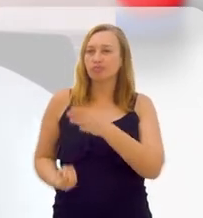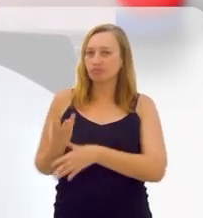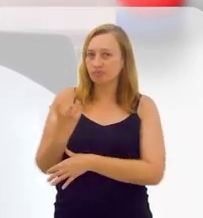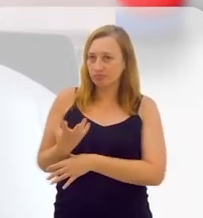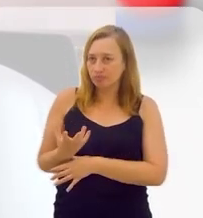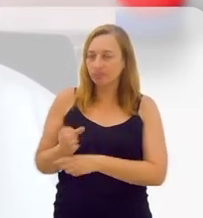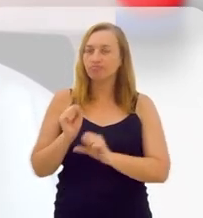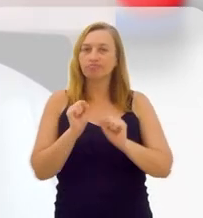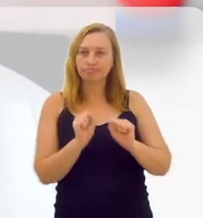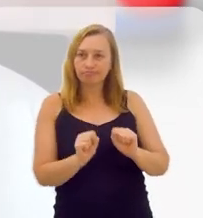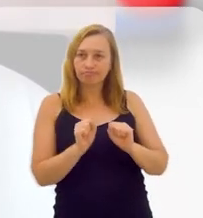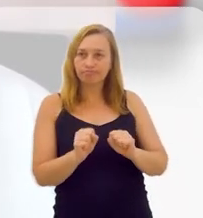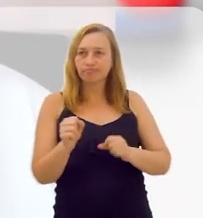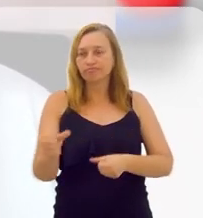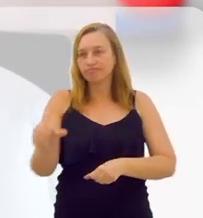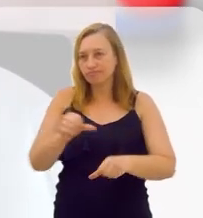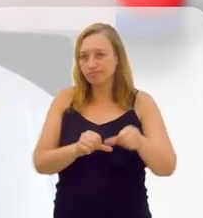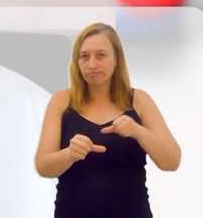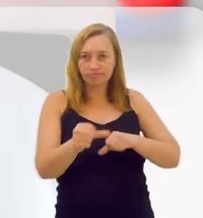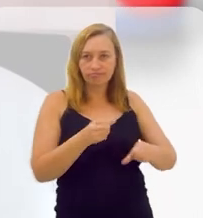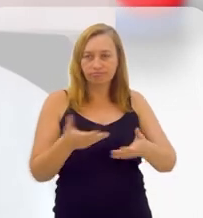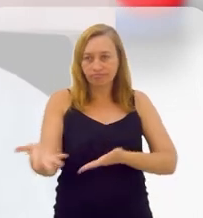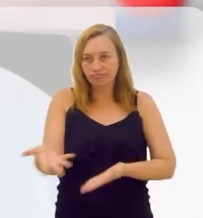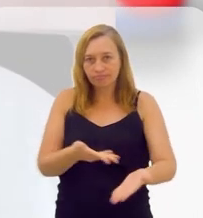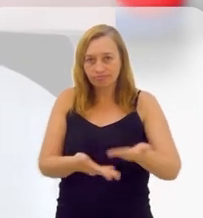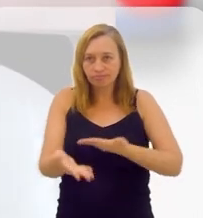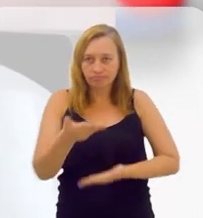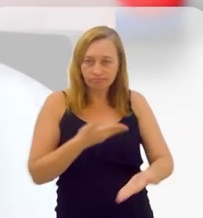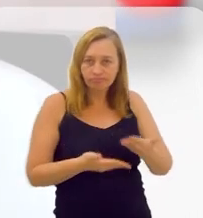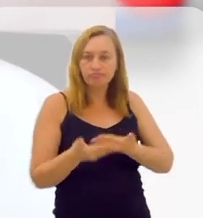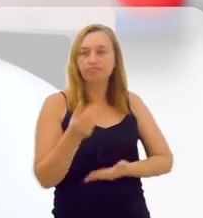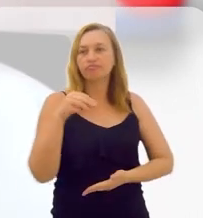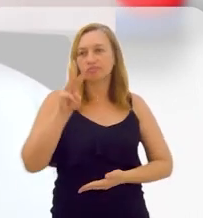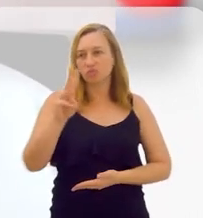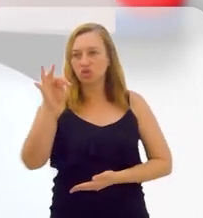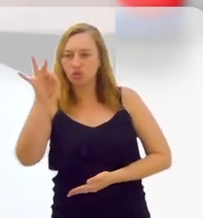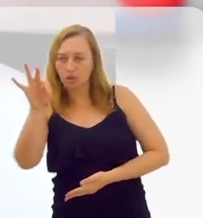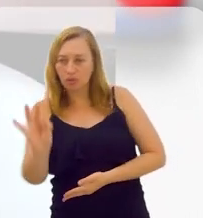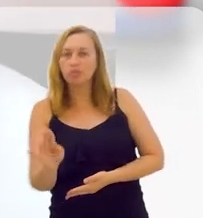foi formado para que a gente possa trocar, fazer workshop,